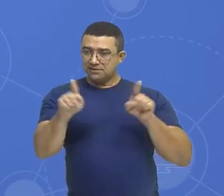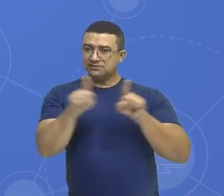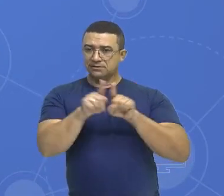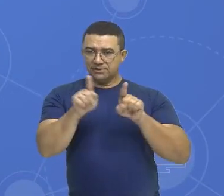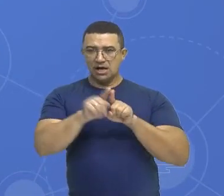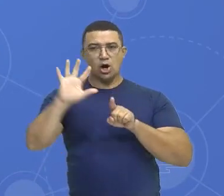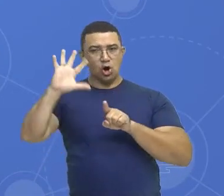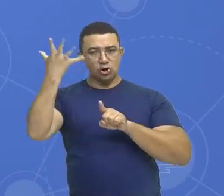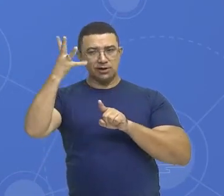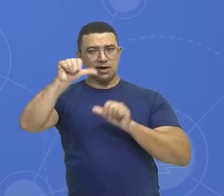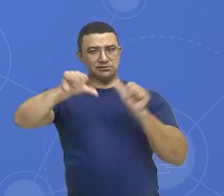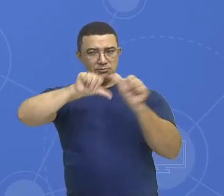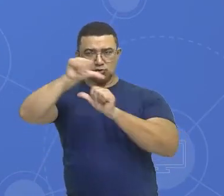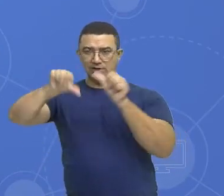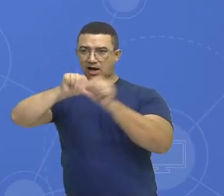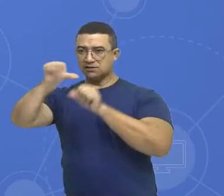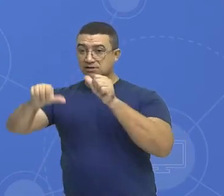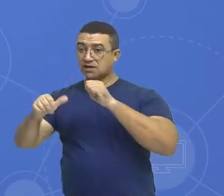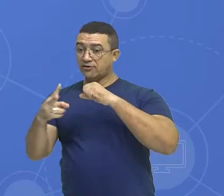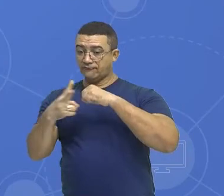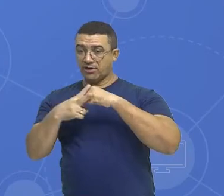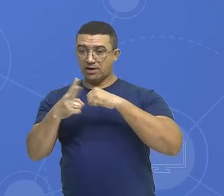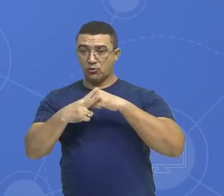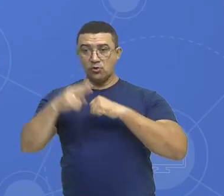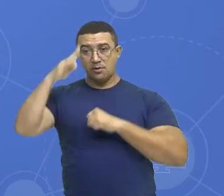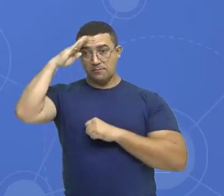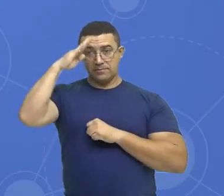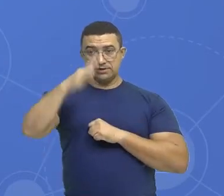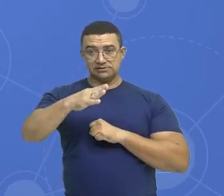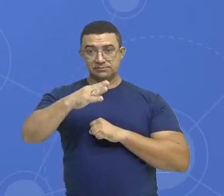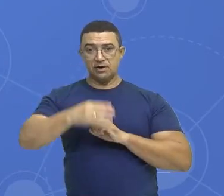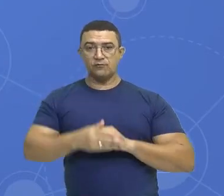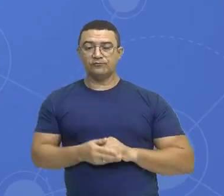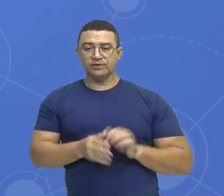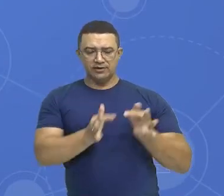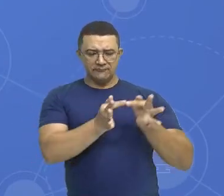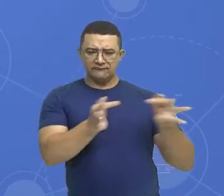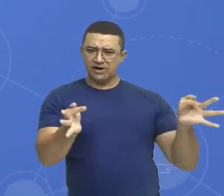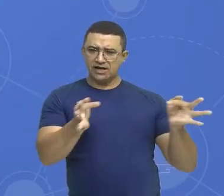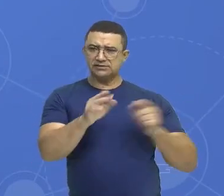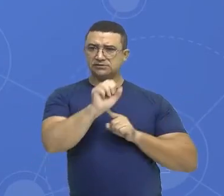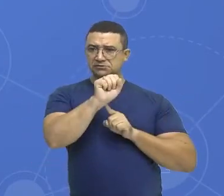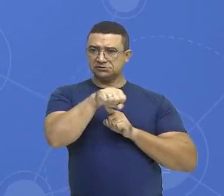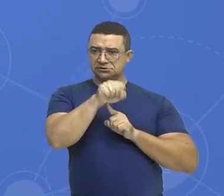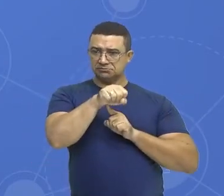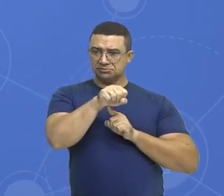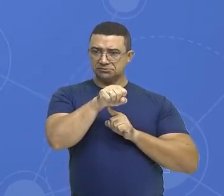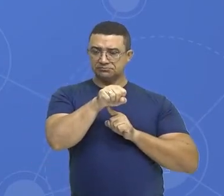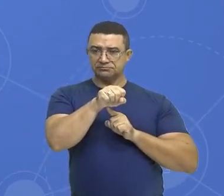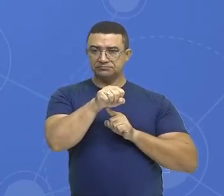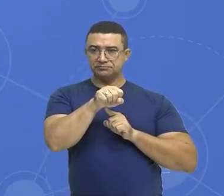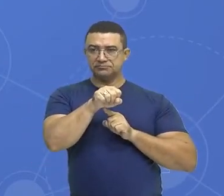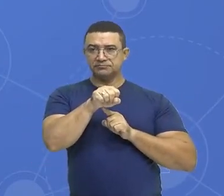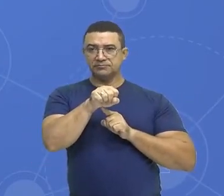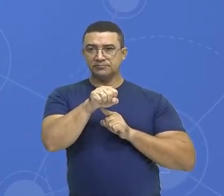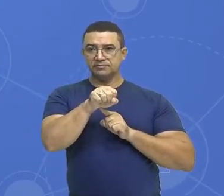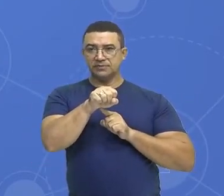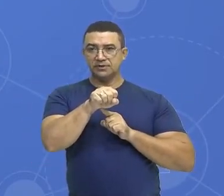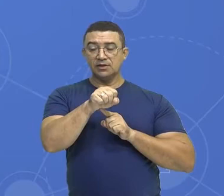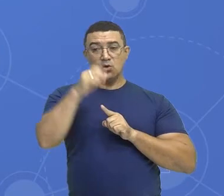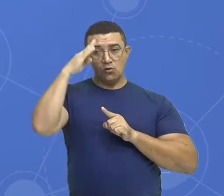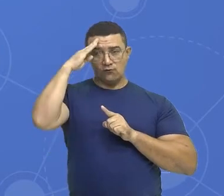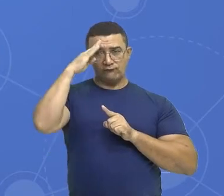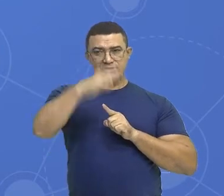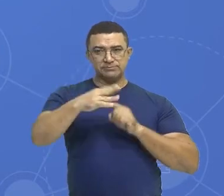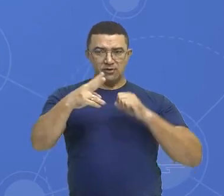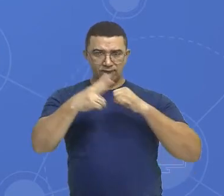também no verbo principal. Veja, forma afirmativa, eu já havia falado para vocês, que o verbo, né, o verbo principal,